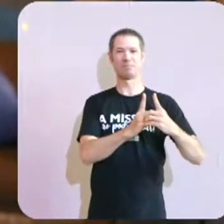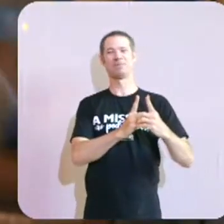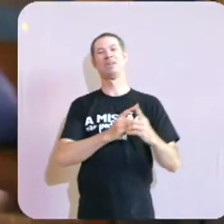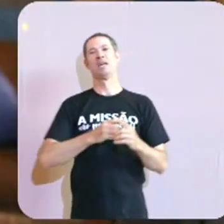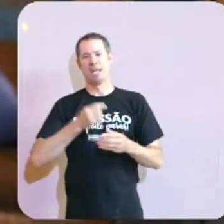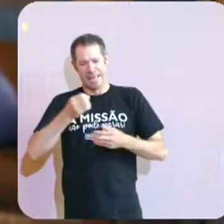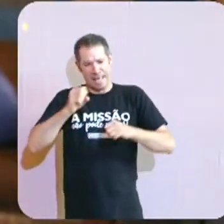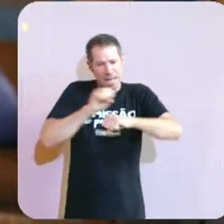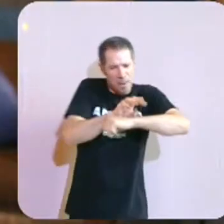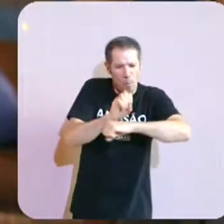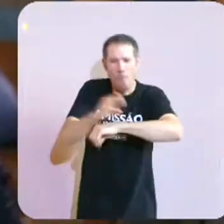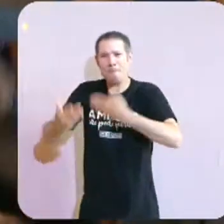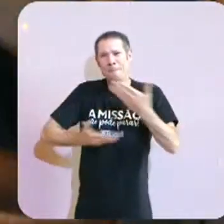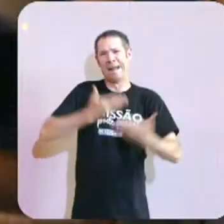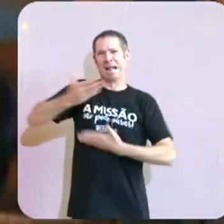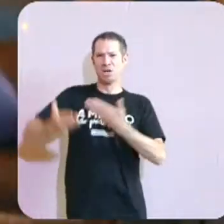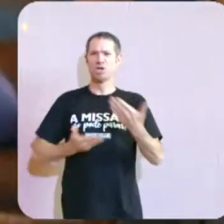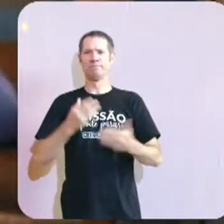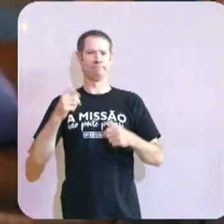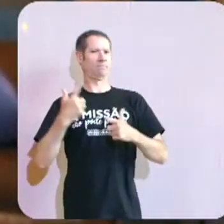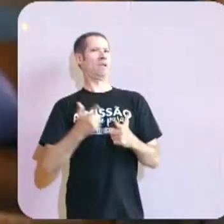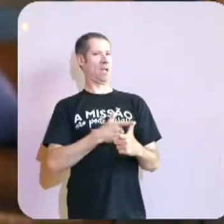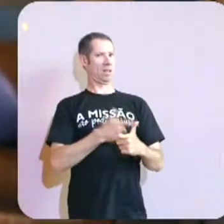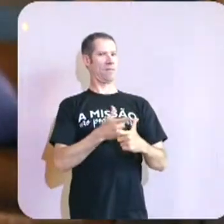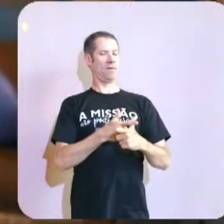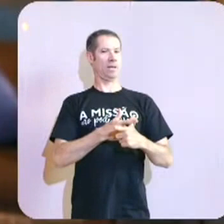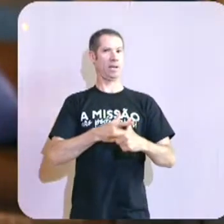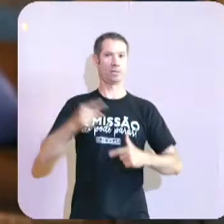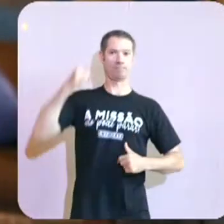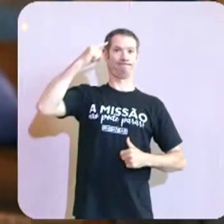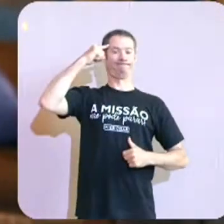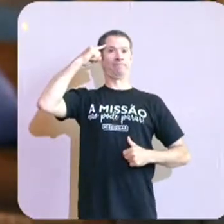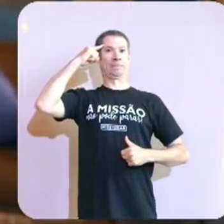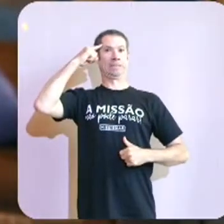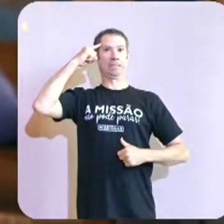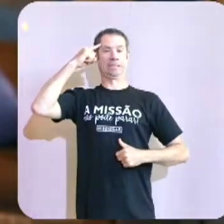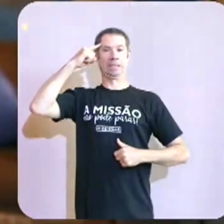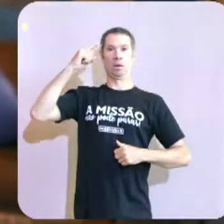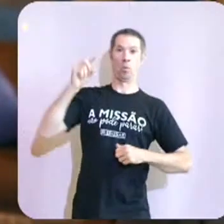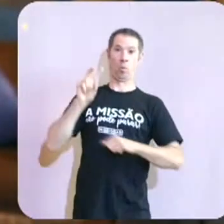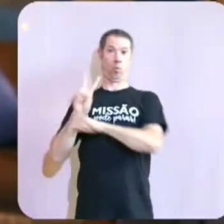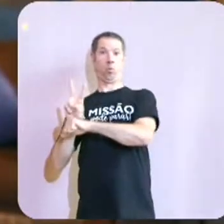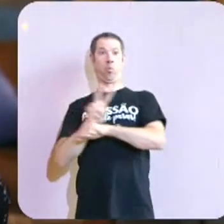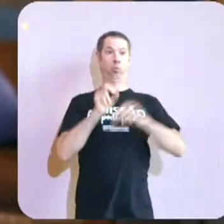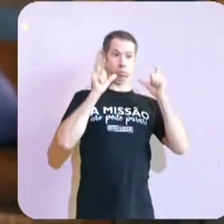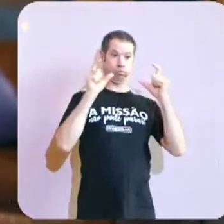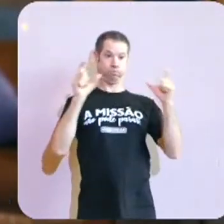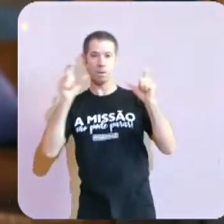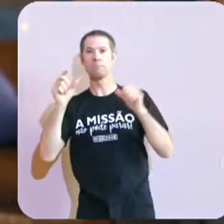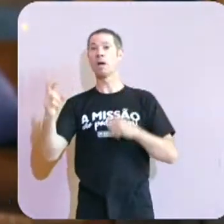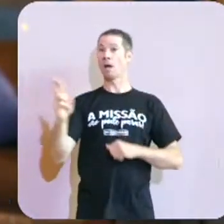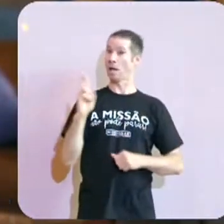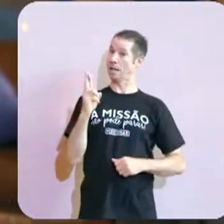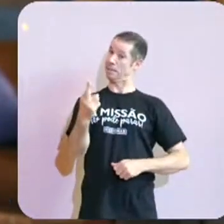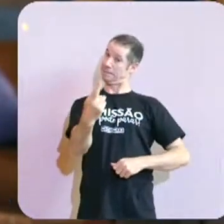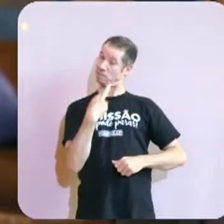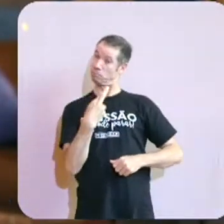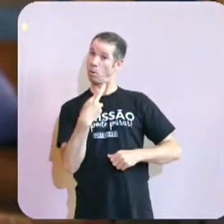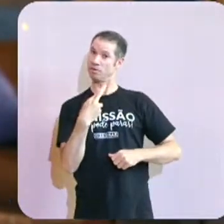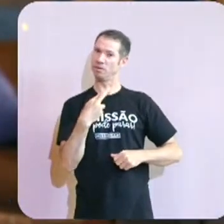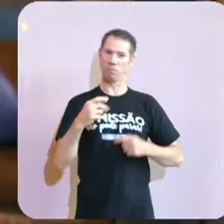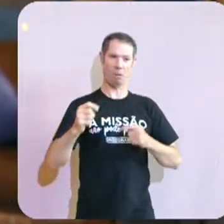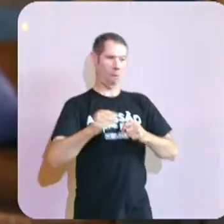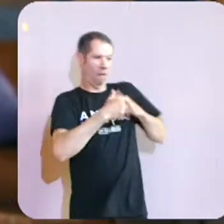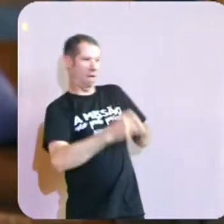Ele compartilha com eles que eles deveriam estar atentos, logo no começo da sua resposta, para que eles não fossem